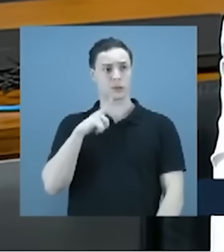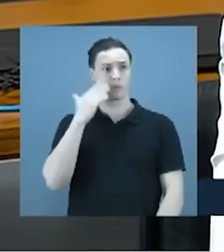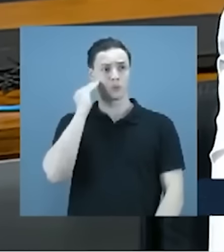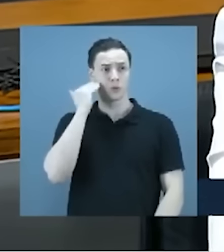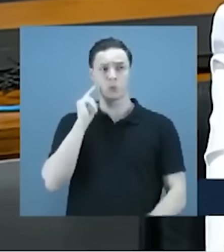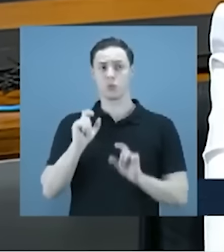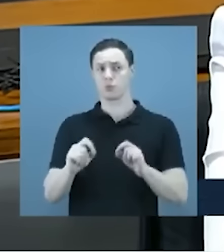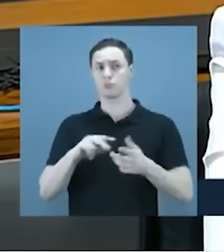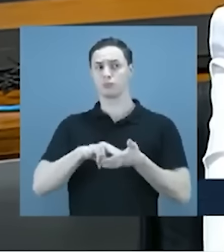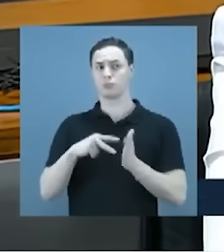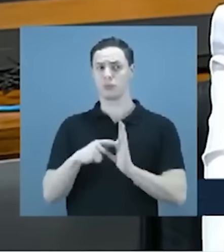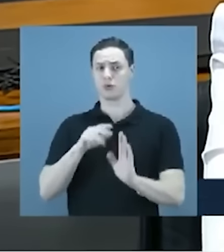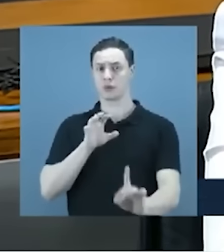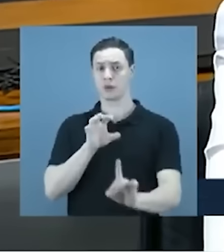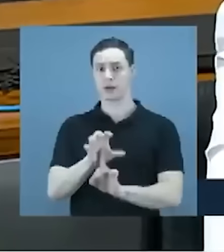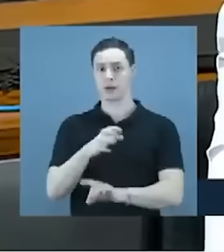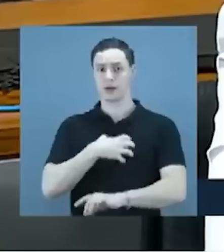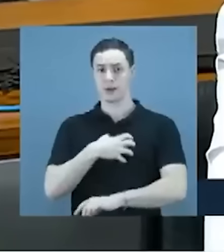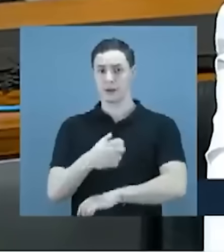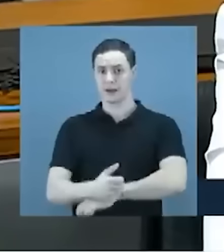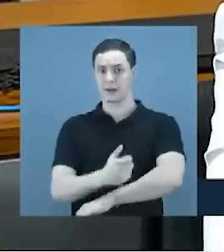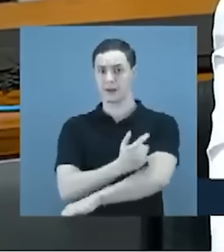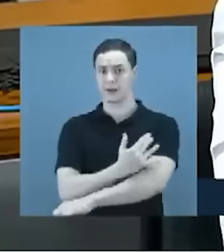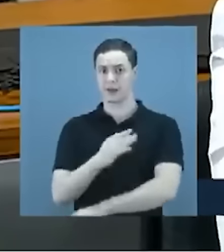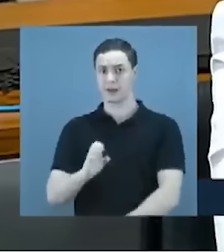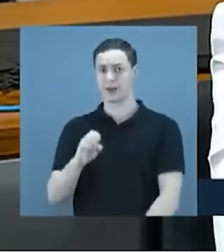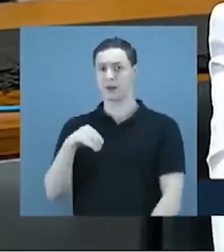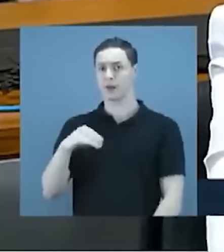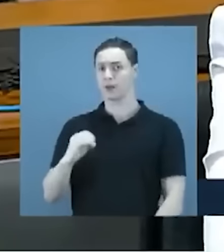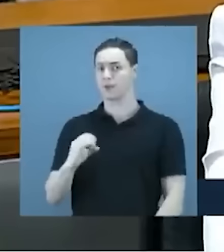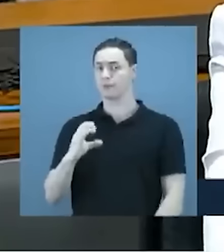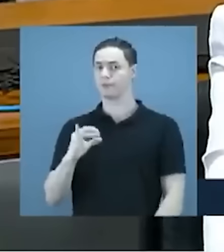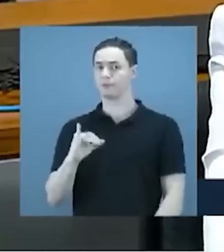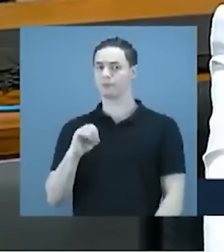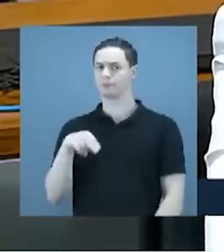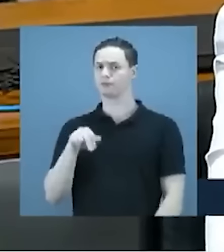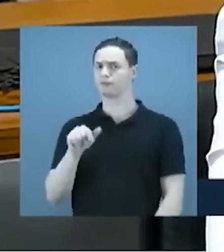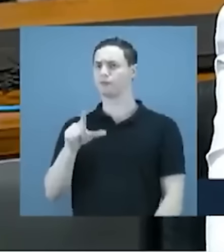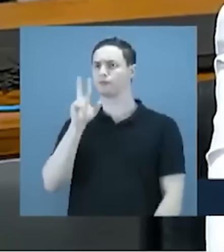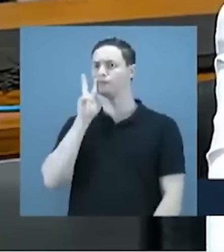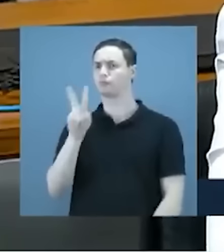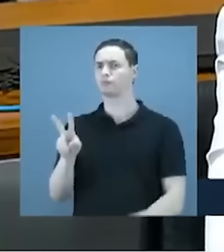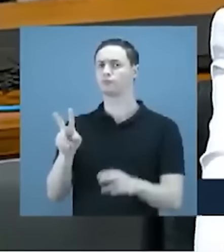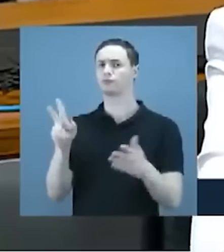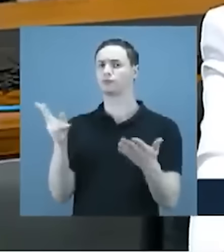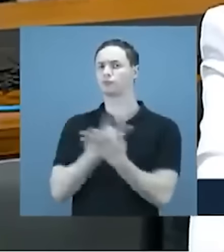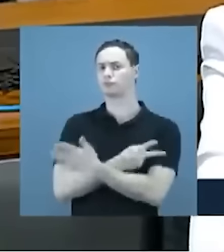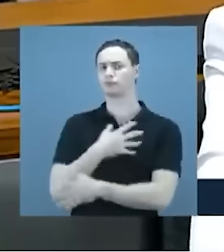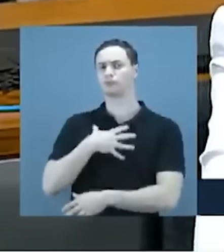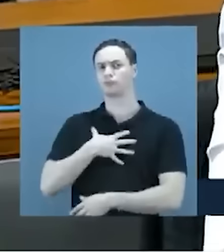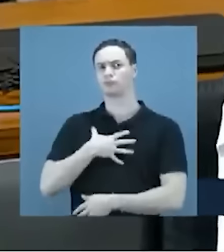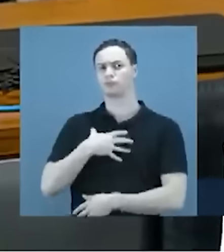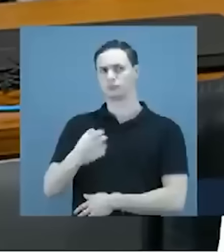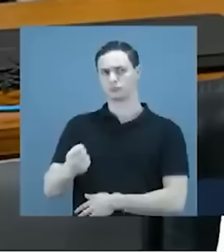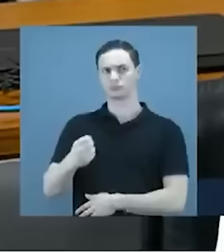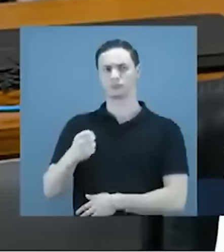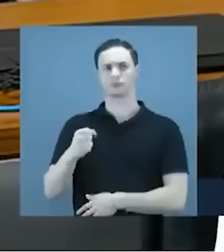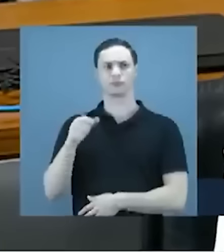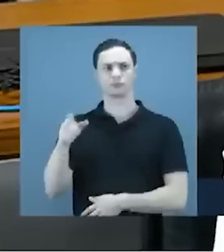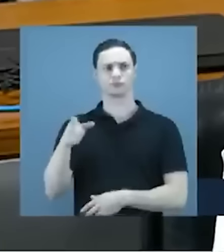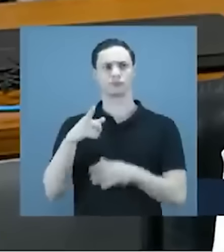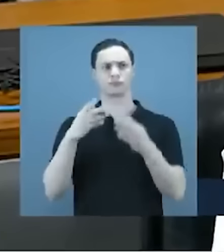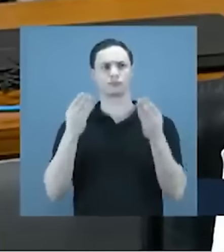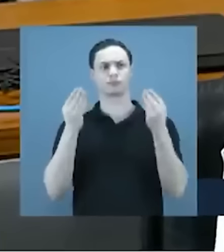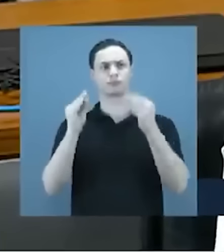significa os impactos emocionais na vida das pessoas a gente tá vendo casos de suicídio não sei se foi você que inclusive chegou a publicar